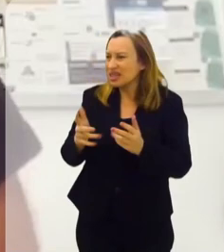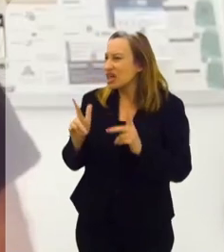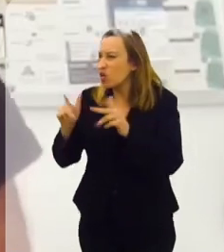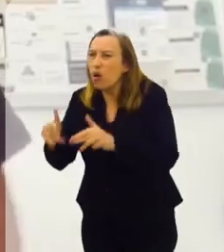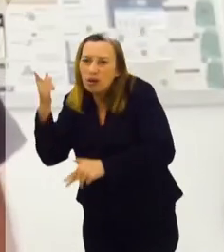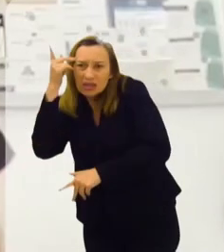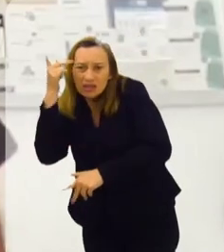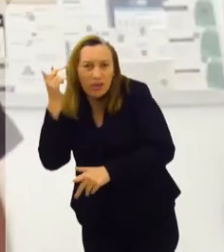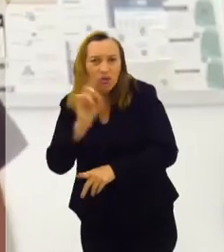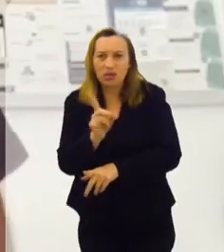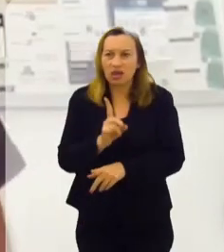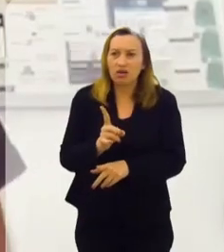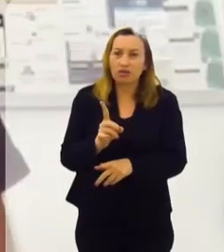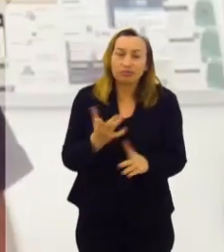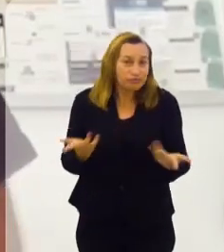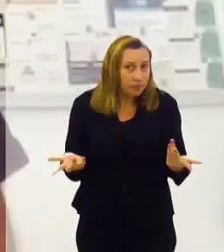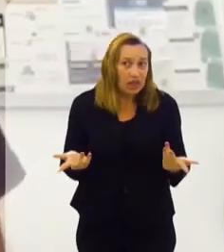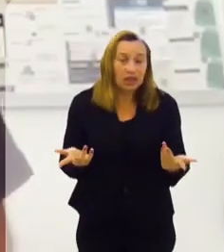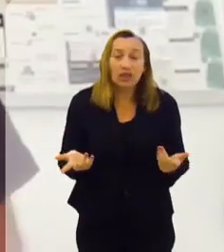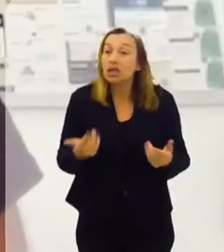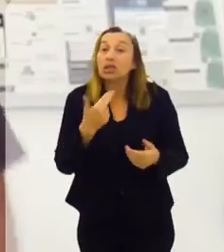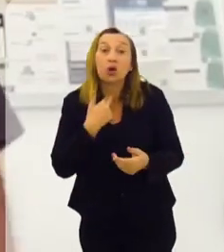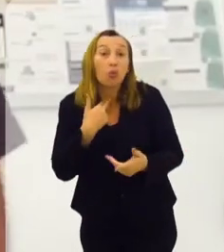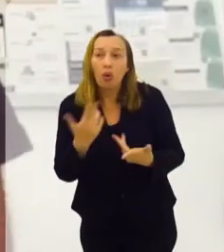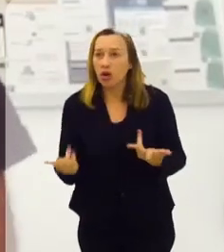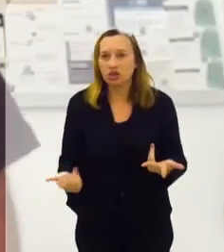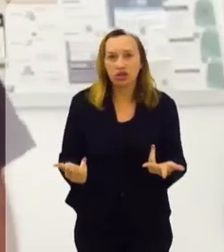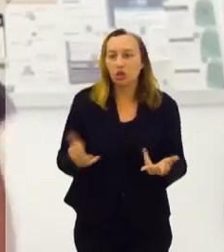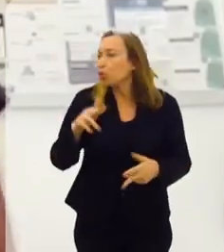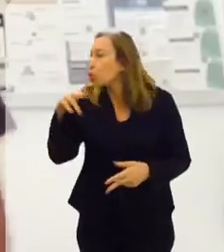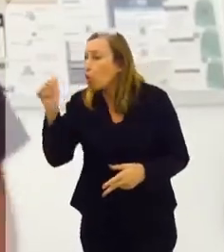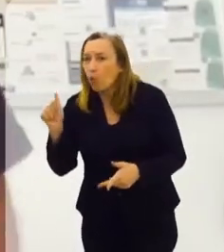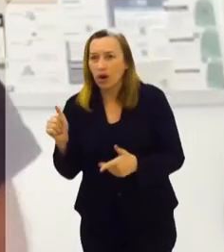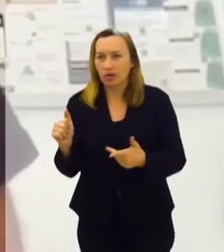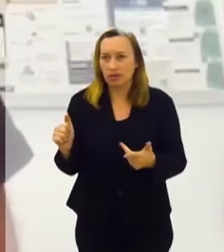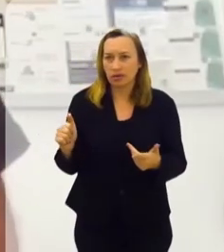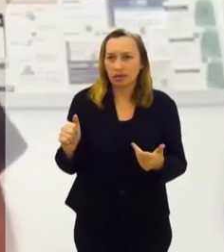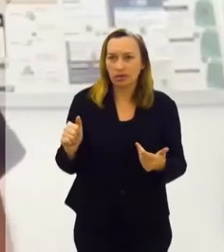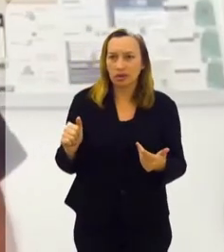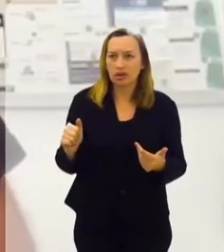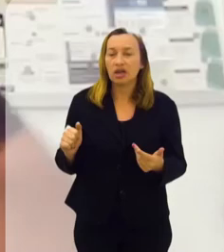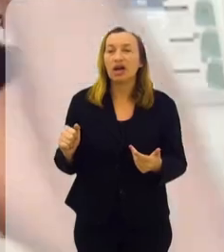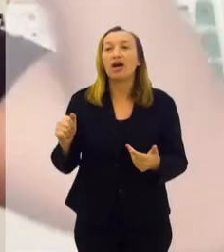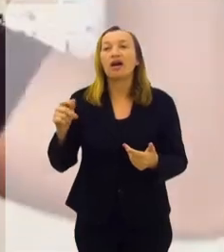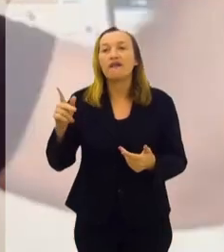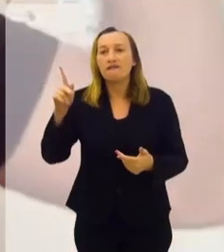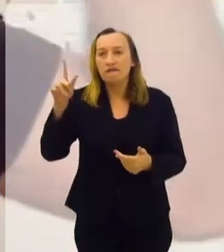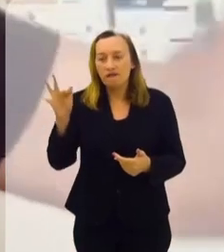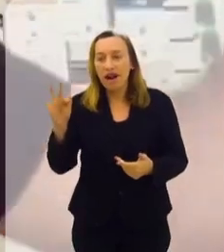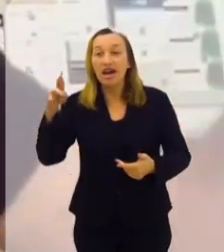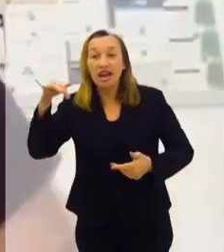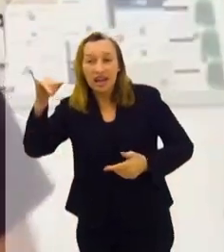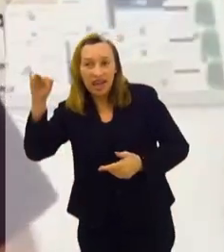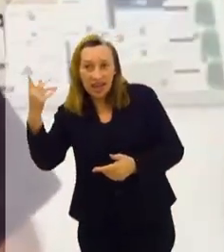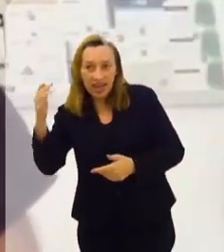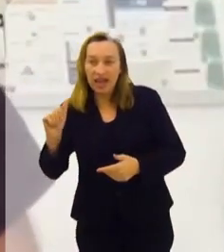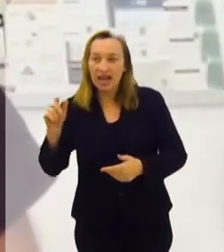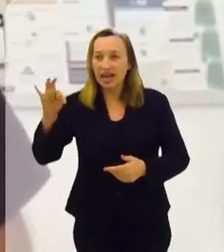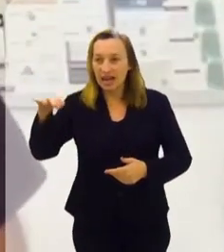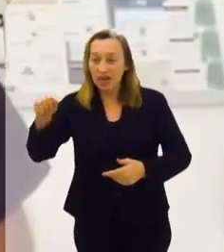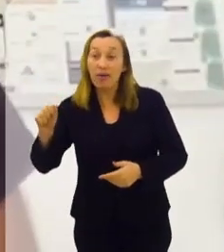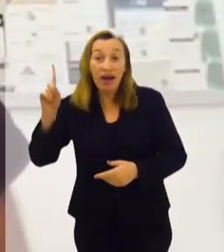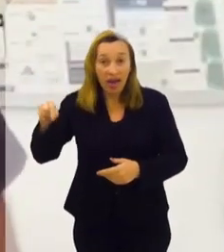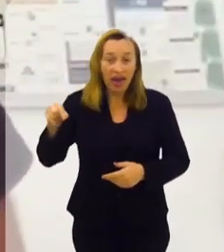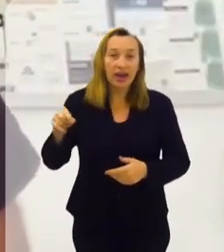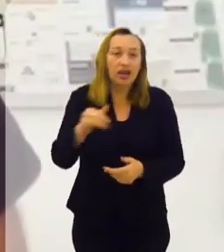do Rio de Janeiro não é a Faria Lima. Eu sempre dou esse exemplo. E não pode ser, e nunca vai ser. A Faria Lima é a Faria Lima, o